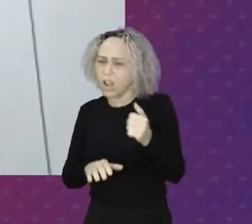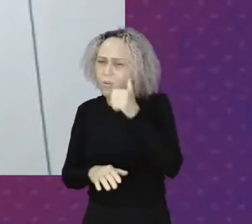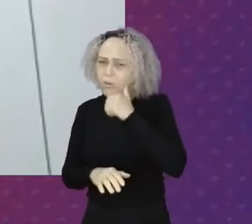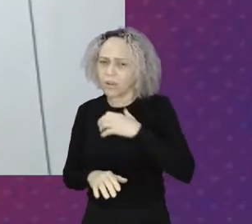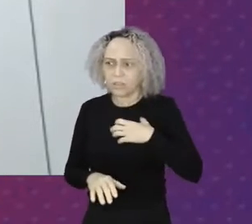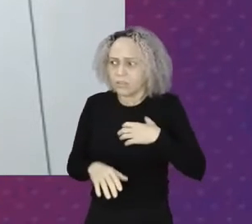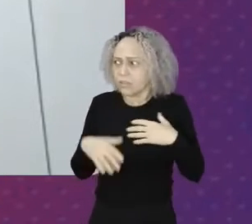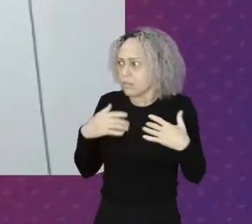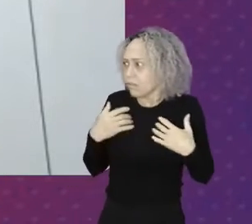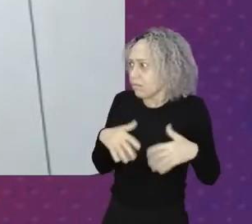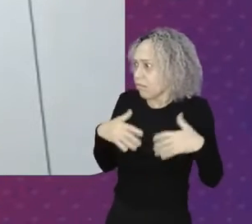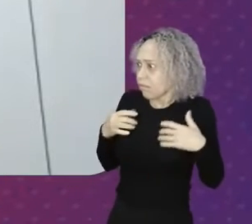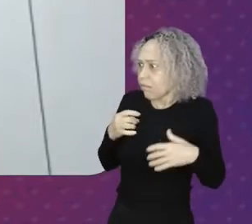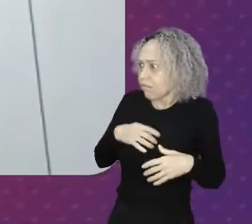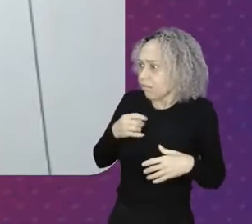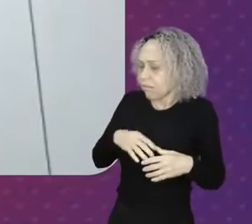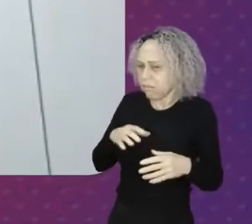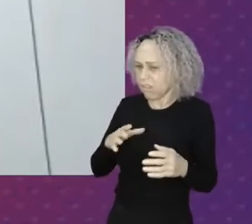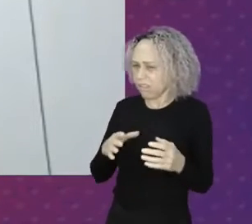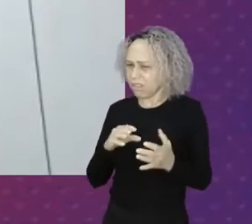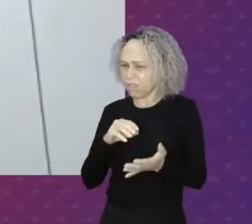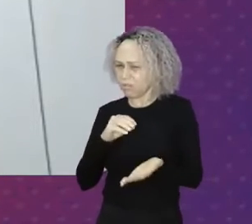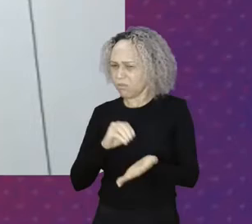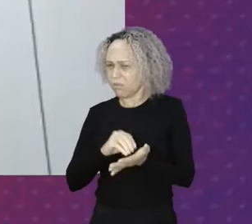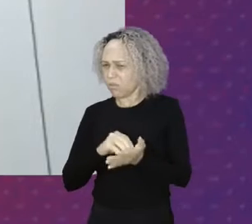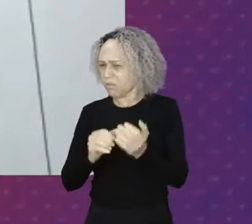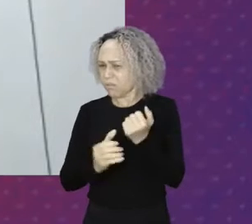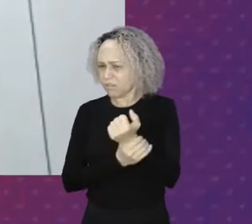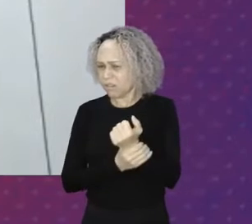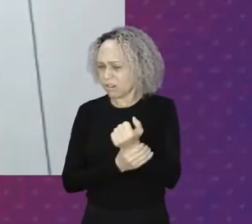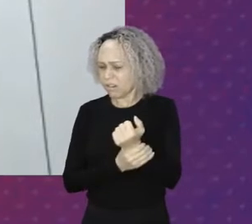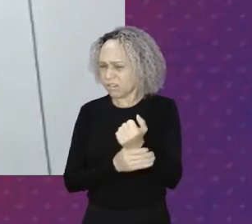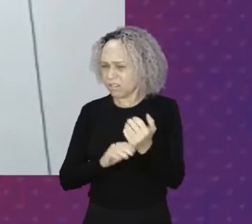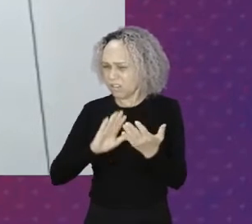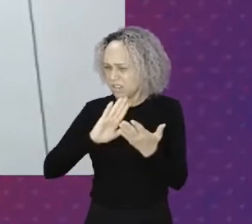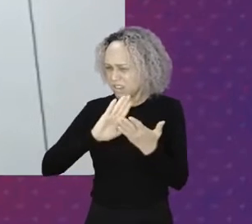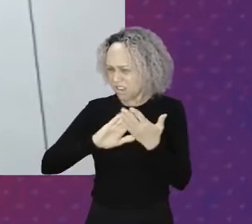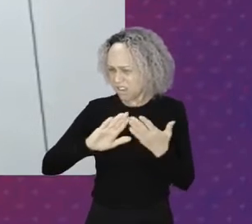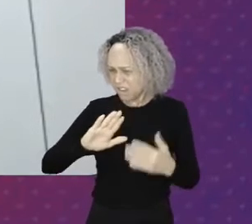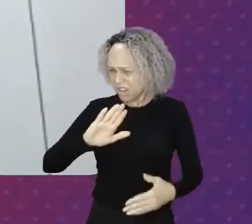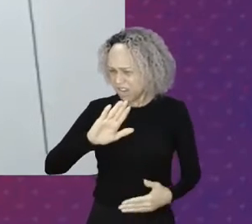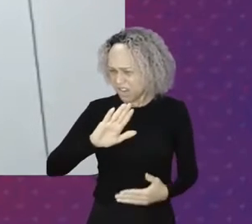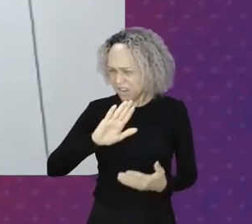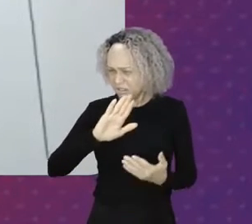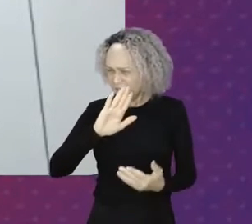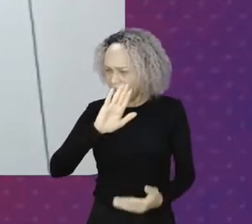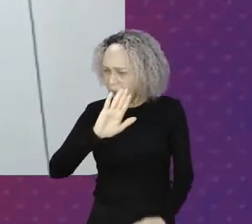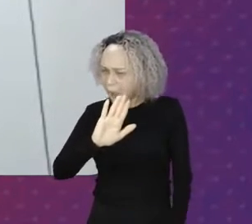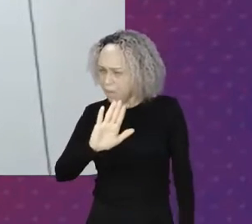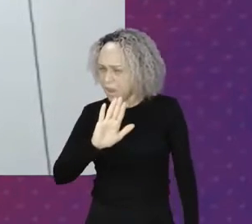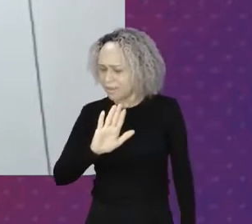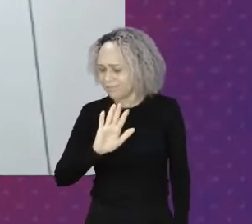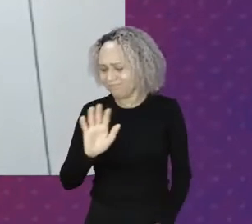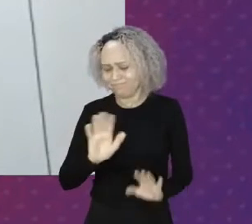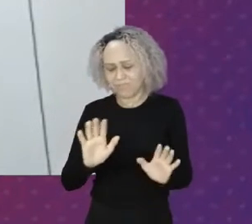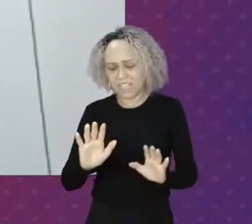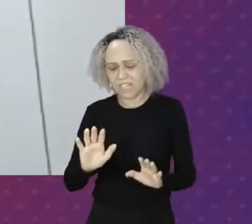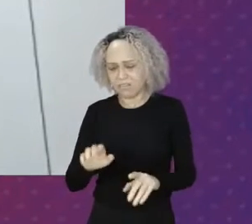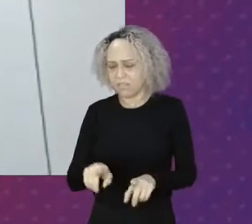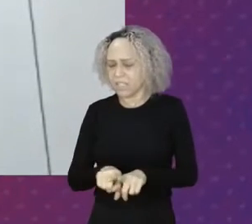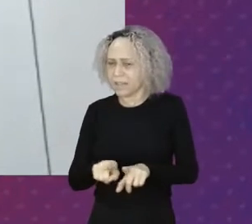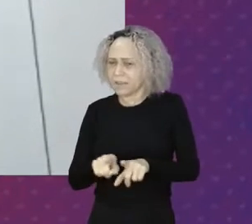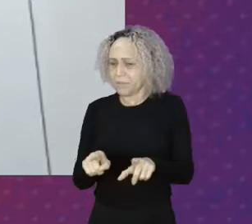gente não quer que elas se sintam inseguras, ou que sintam que as suas famílias estão inseguras, porque isso é algo que